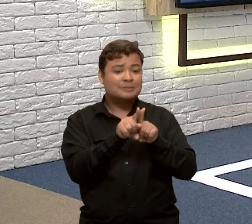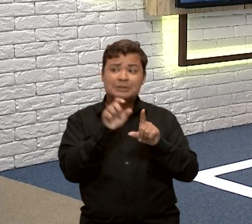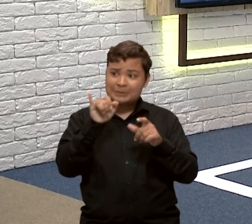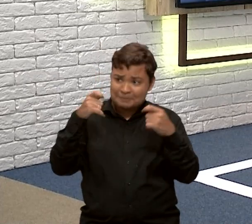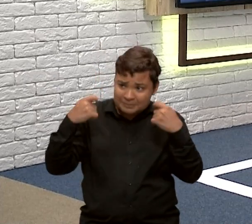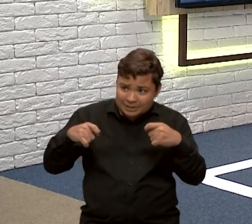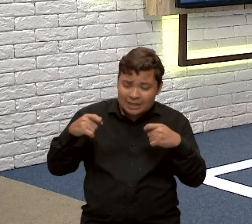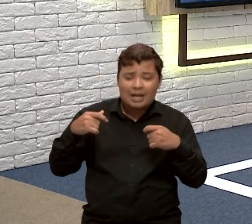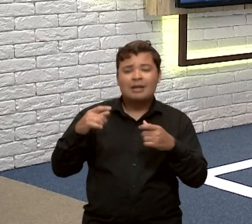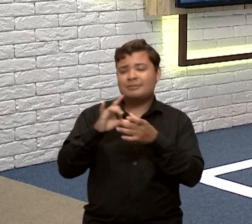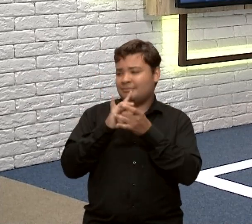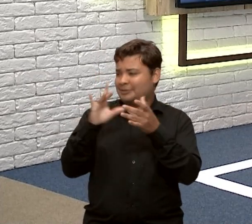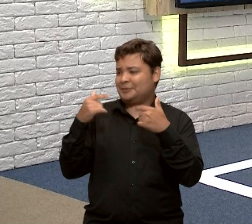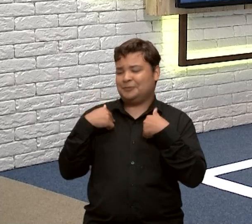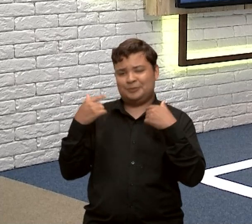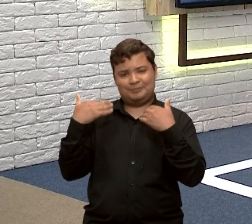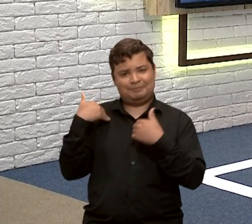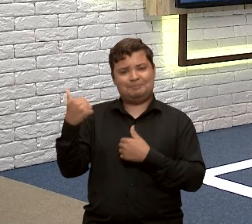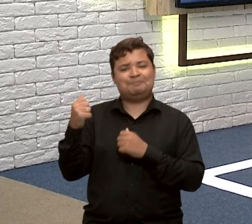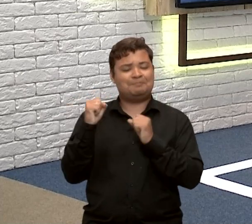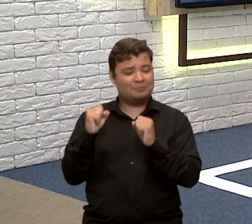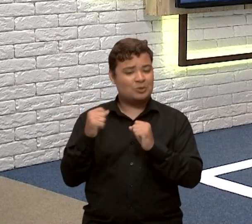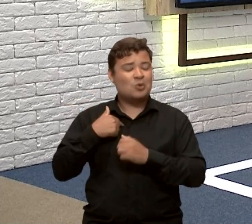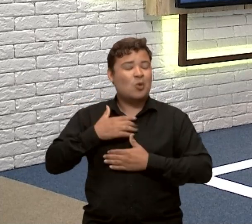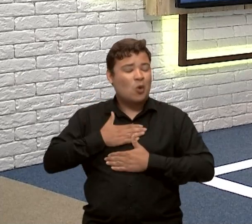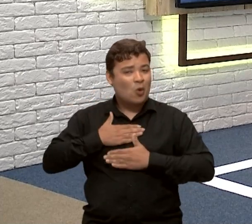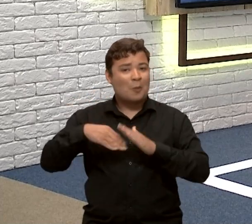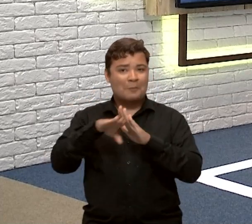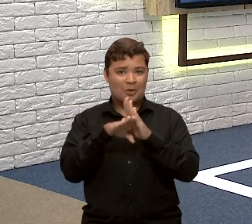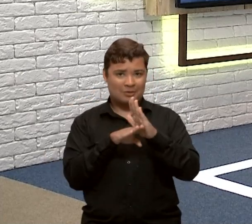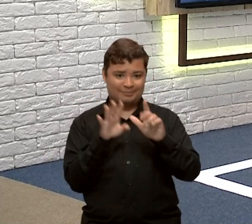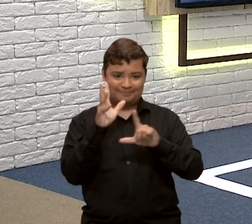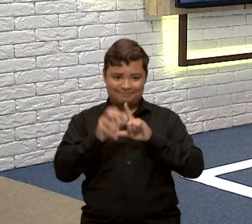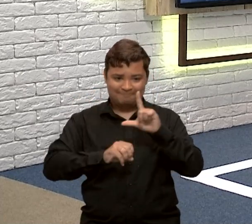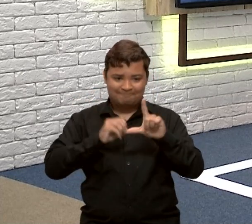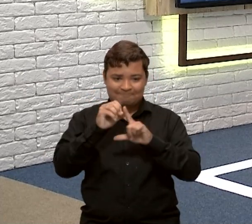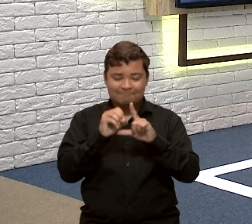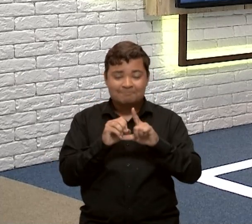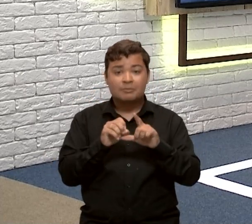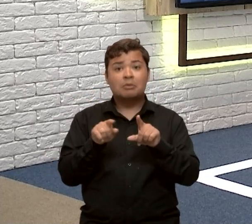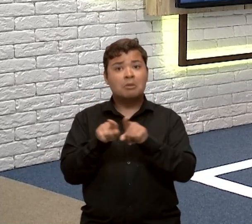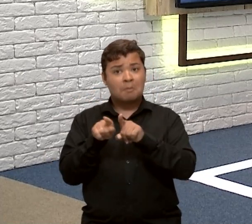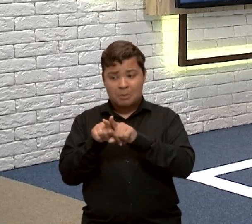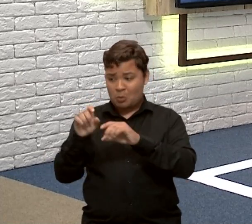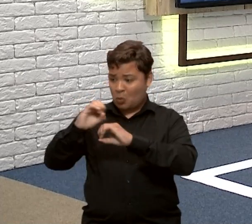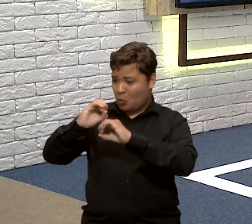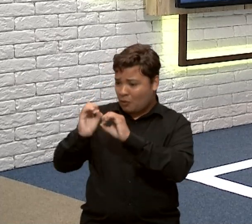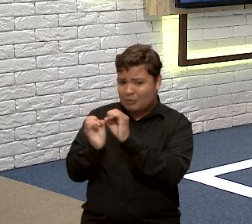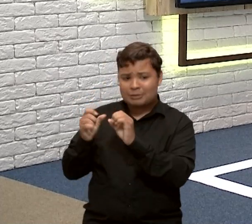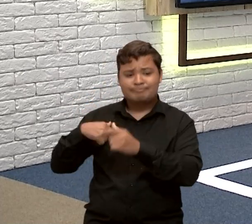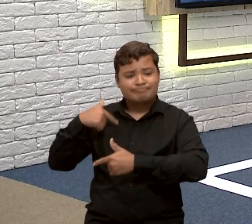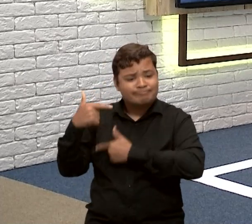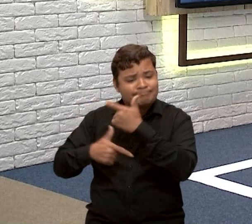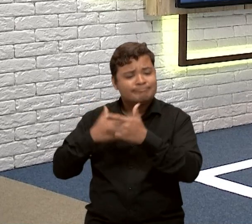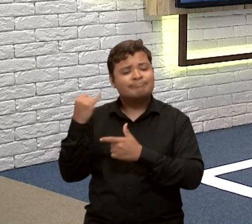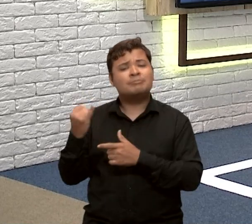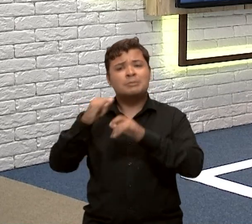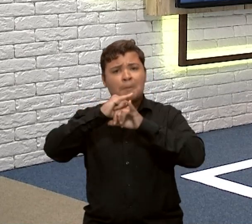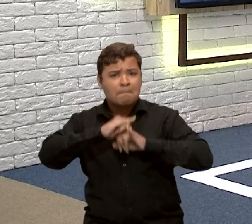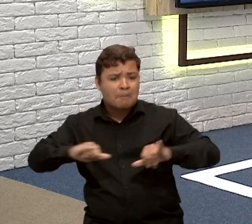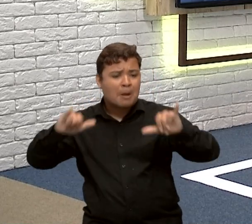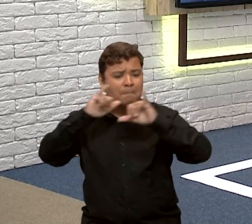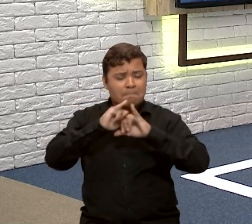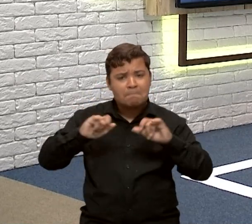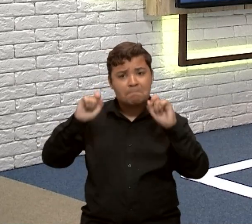eu gosto também muito do programa e penso que a UFG faz um importante trabalho de conscientização e